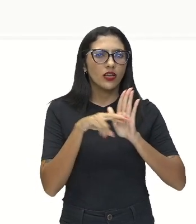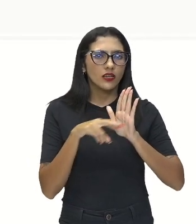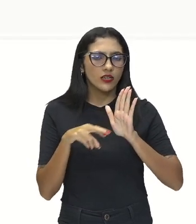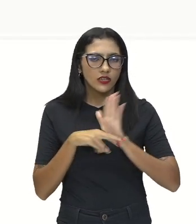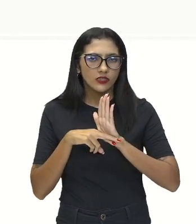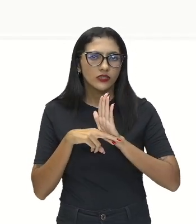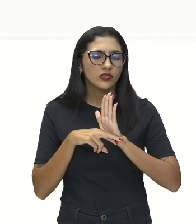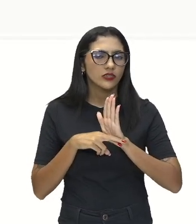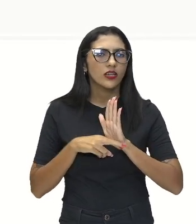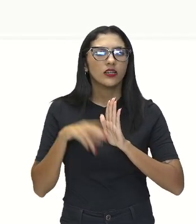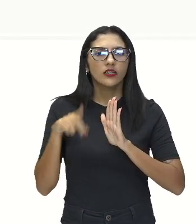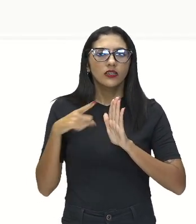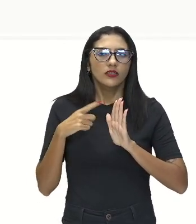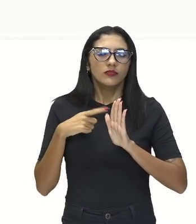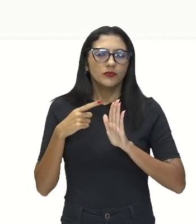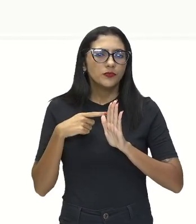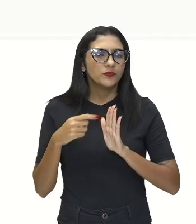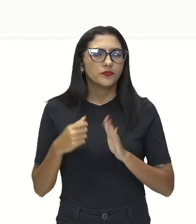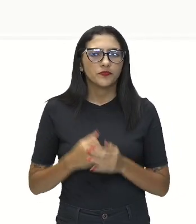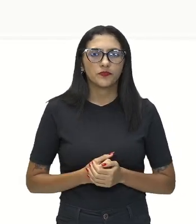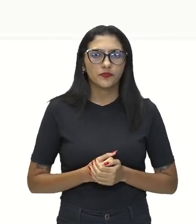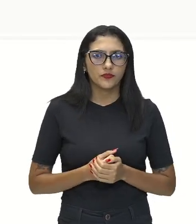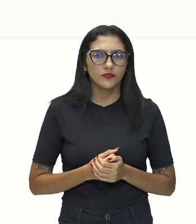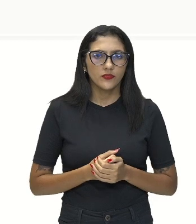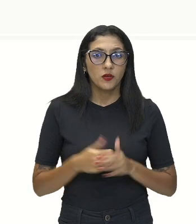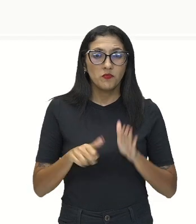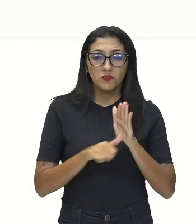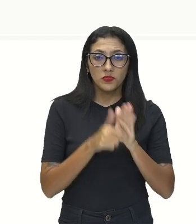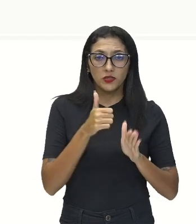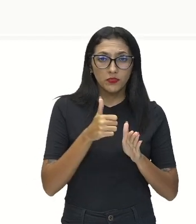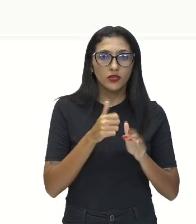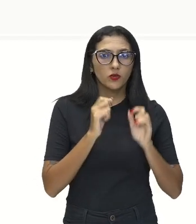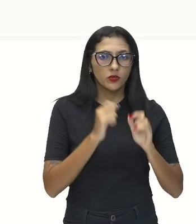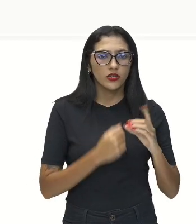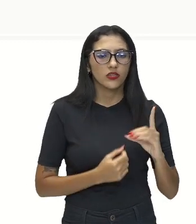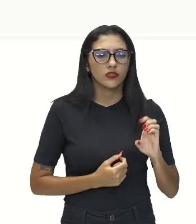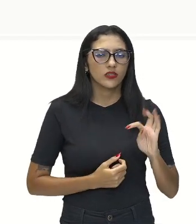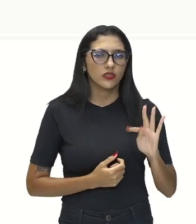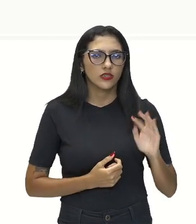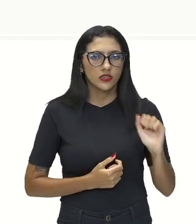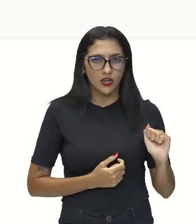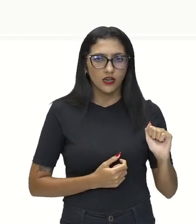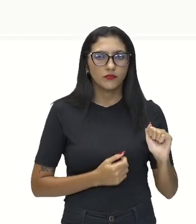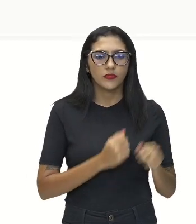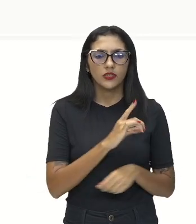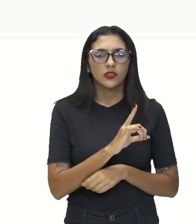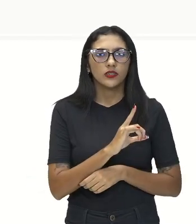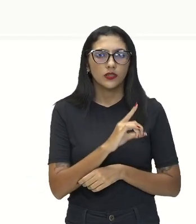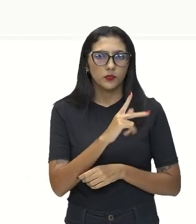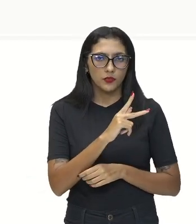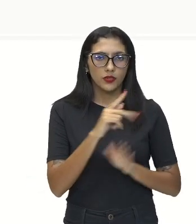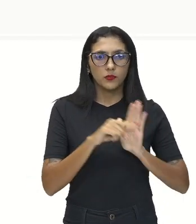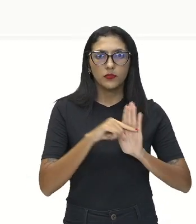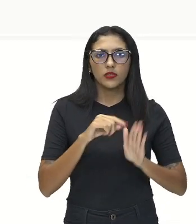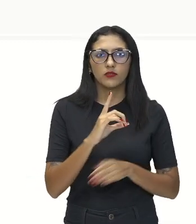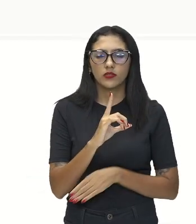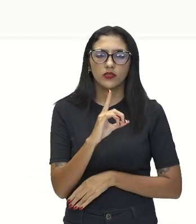termo negativo entre parênteses, tá certo? E olha o que vai acontecer, ó. Quando eu fizer esse jogo de